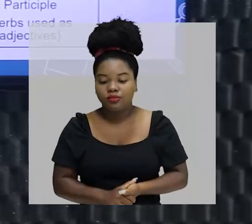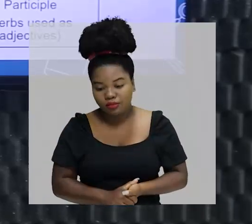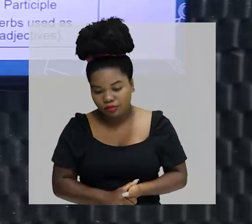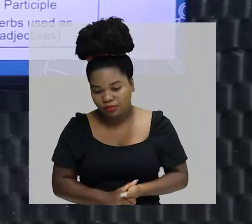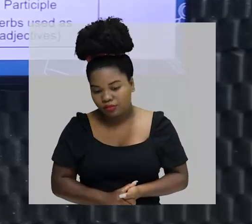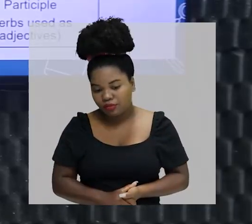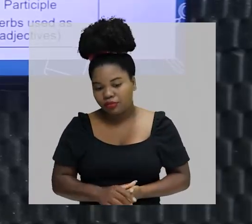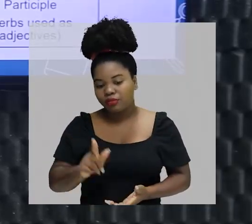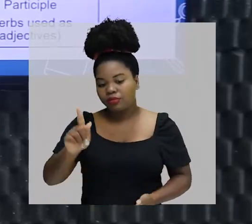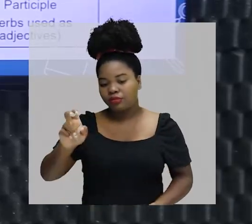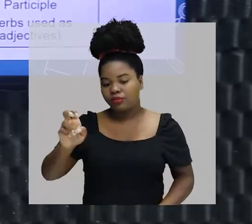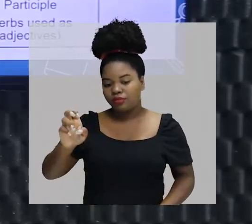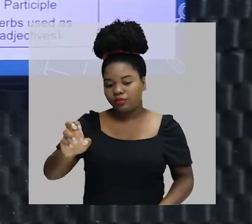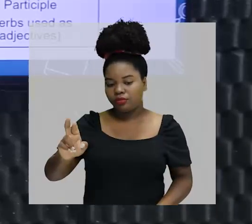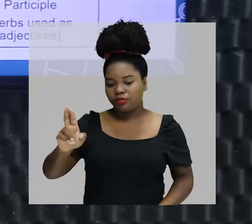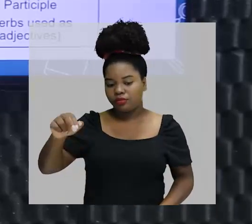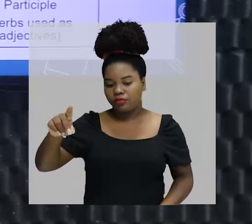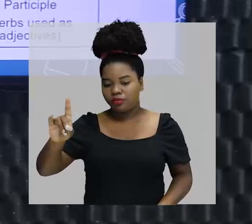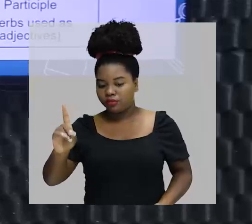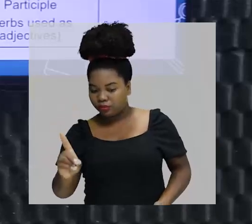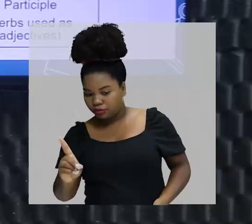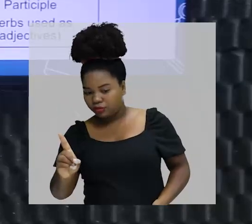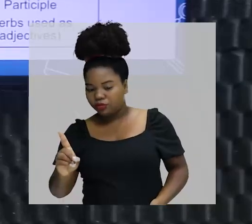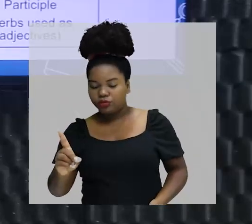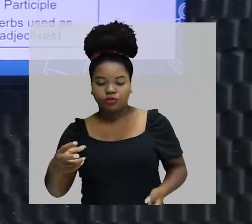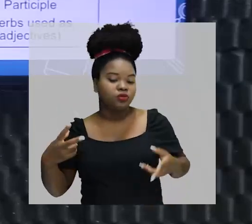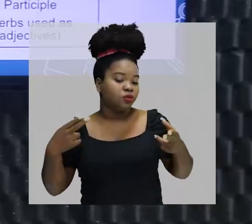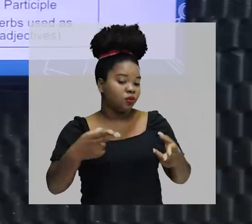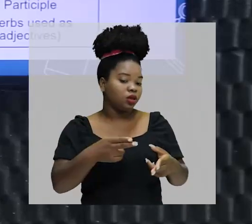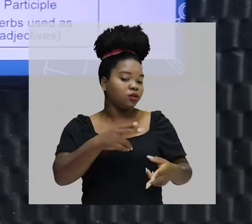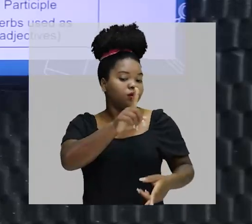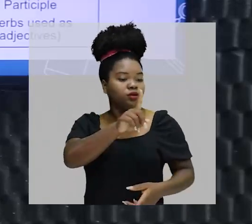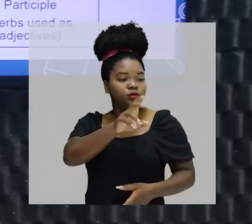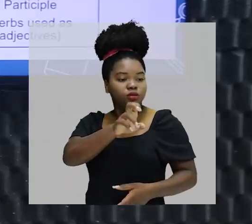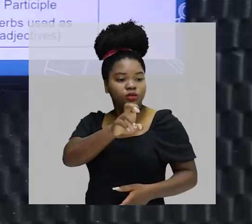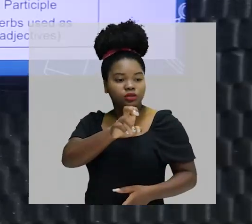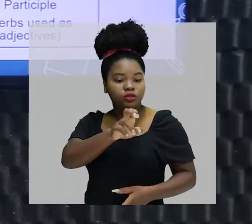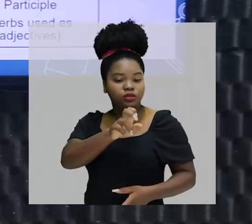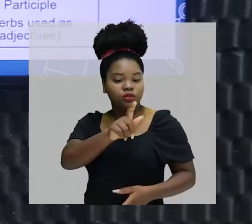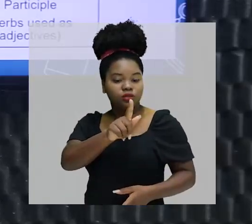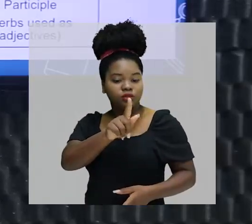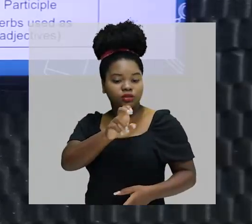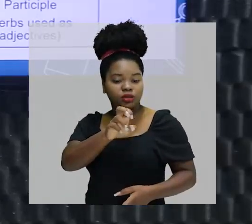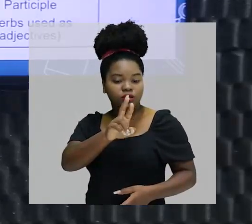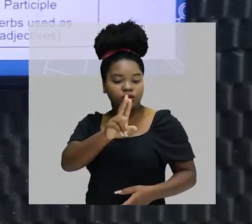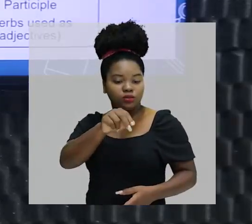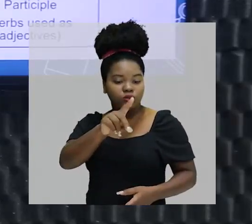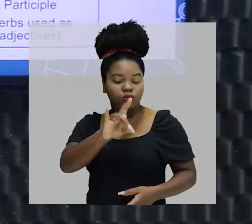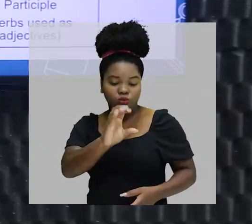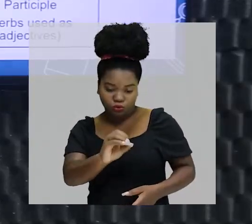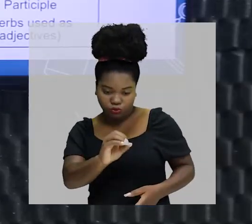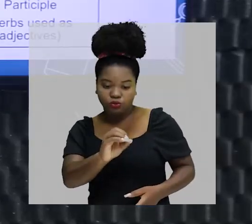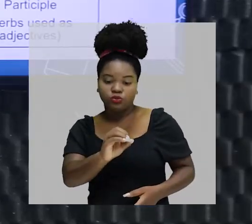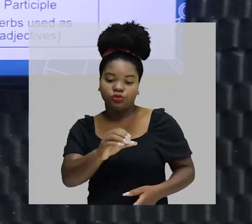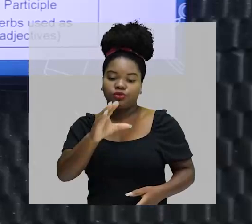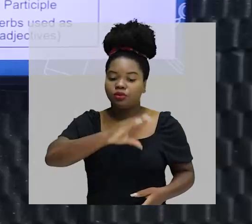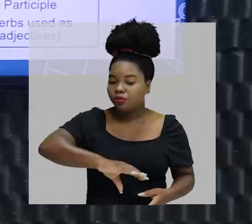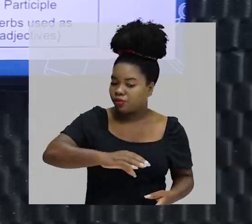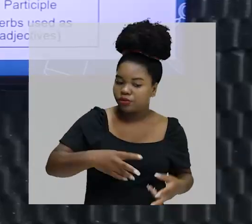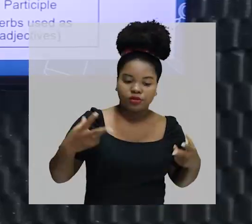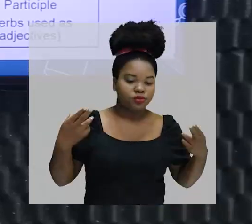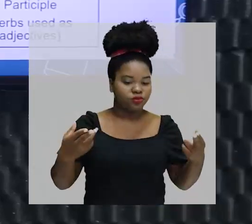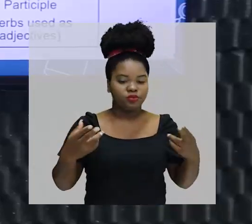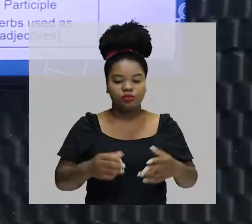ó, gerúndio, não é a mesma coisa do gerúndio que nós chamamos em português. O que é o gerúndio em